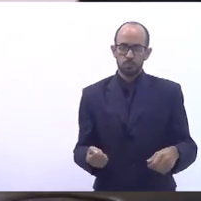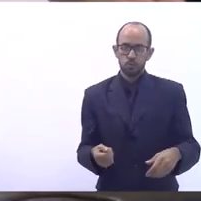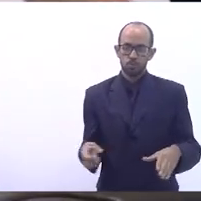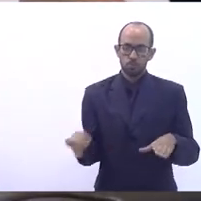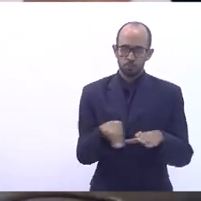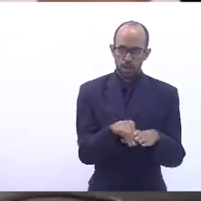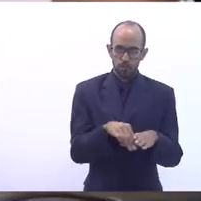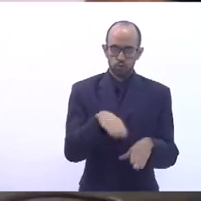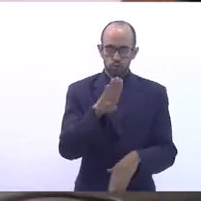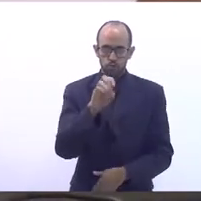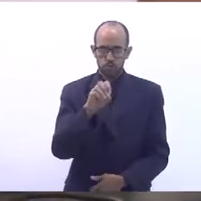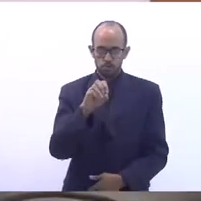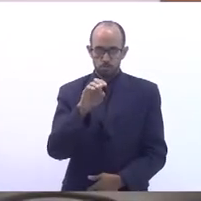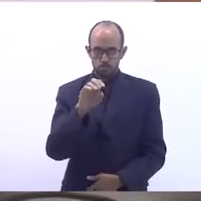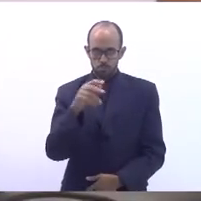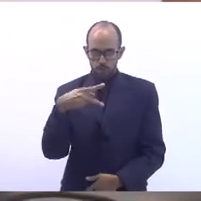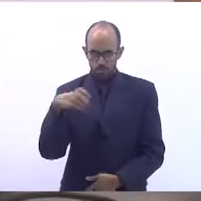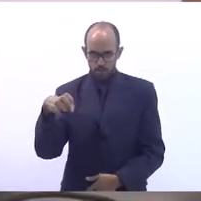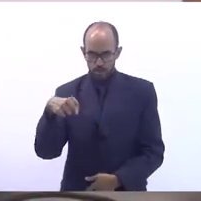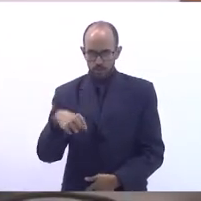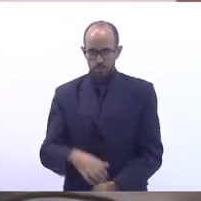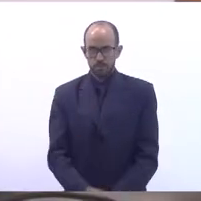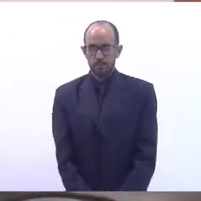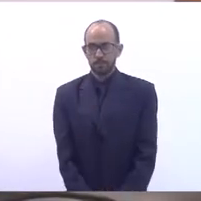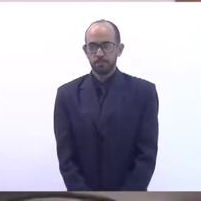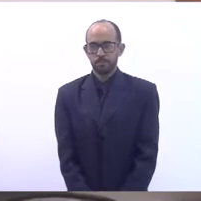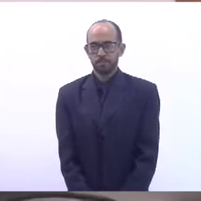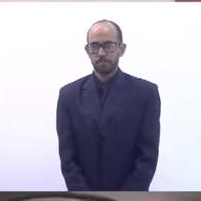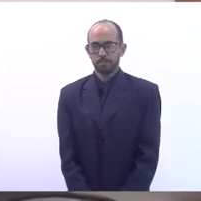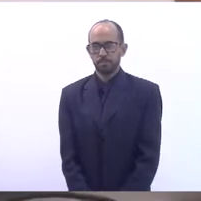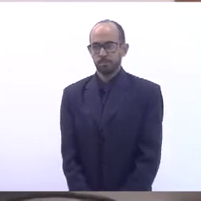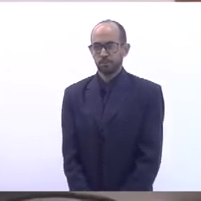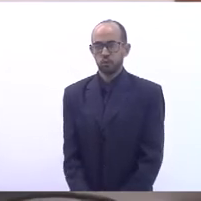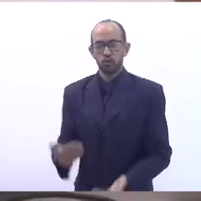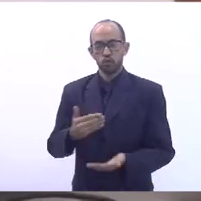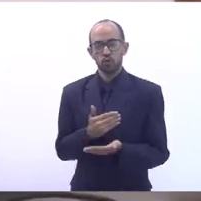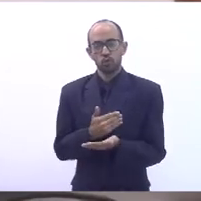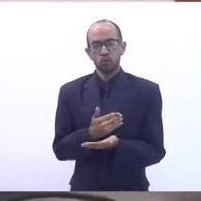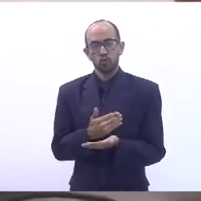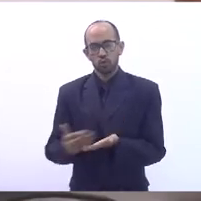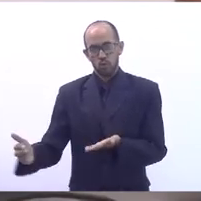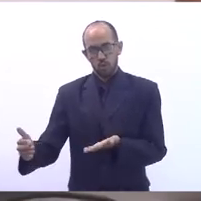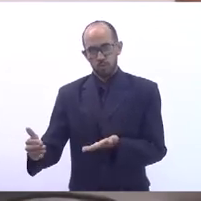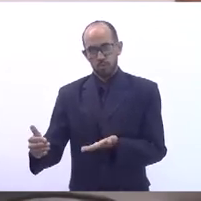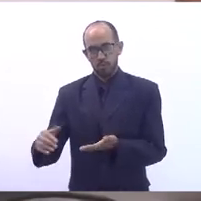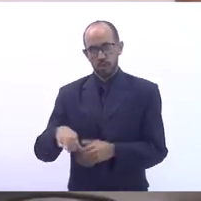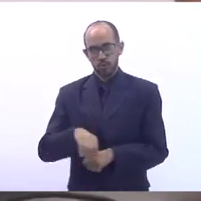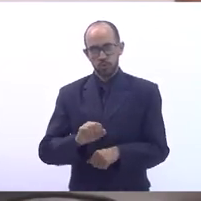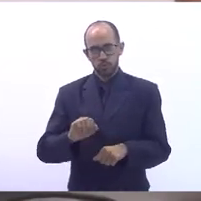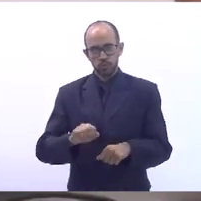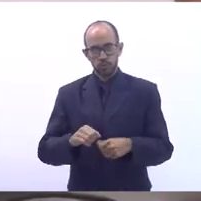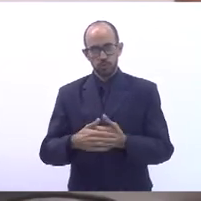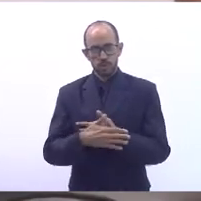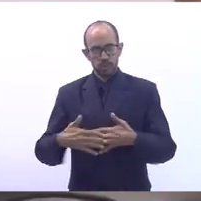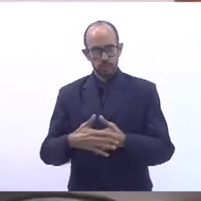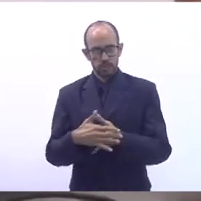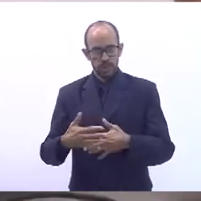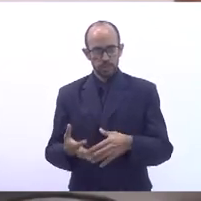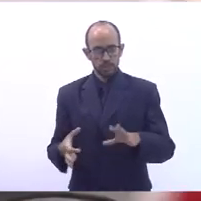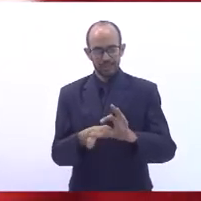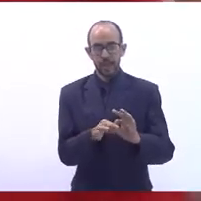do Bope é bem assim no comecinho da cidade do projeto cidade